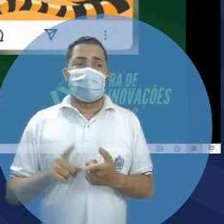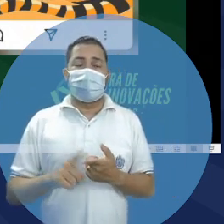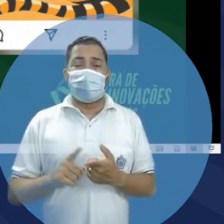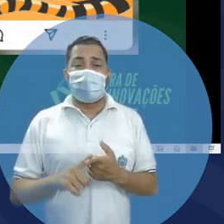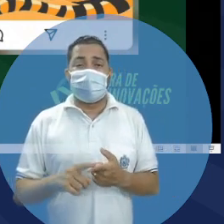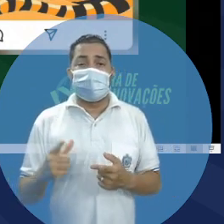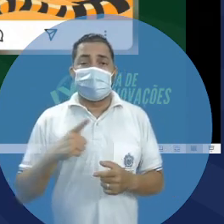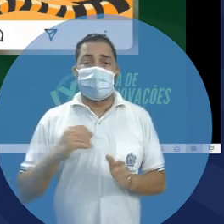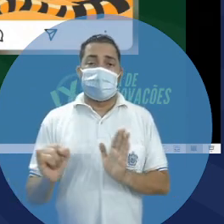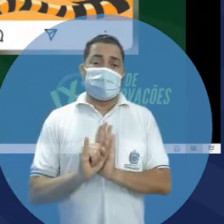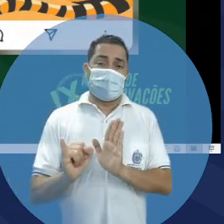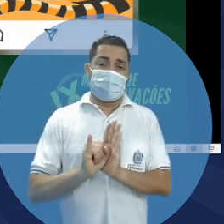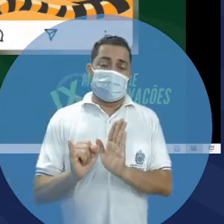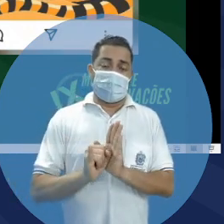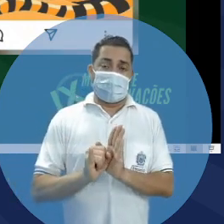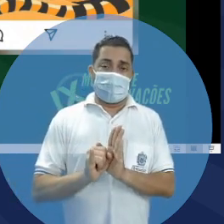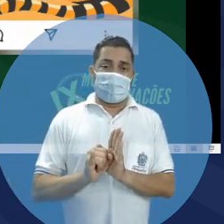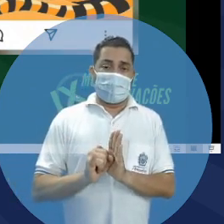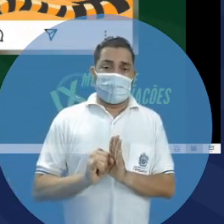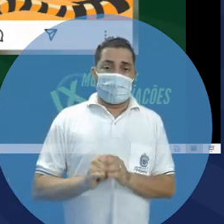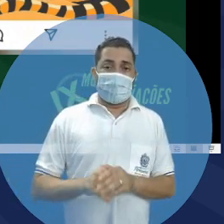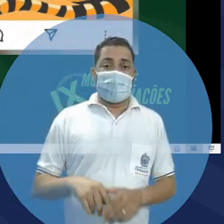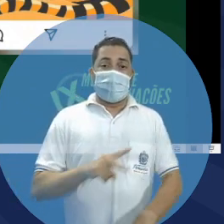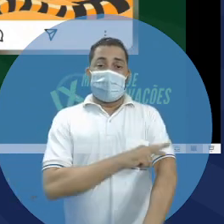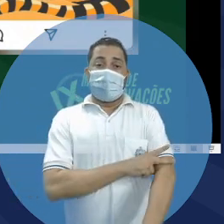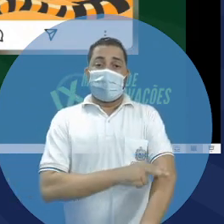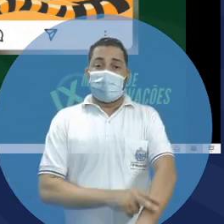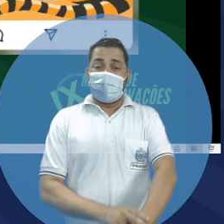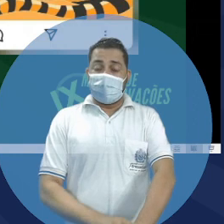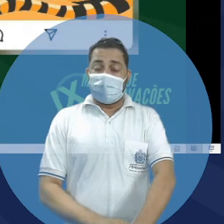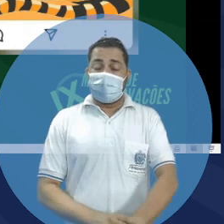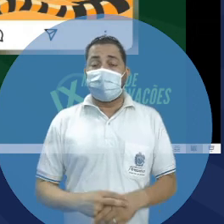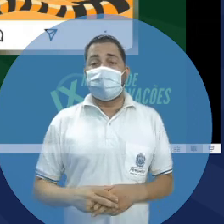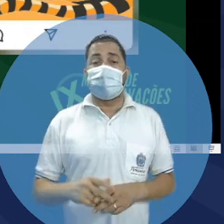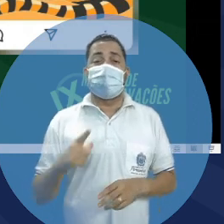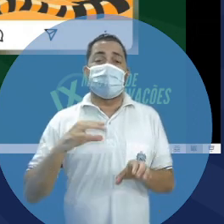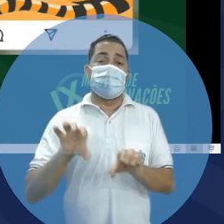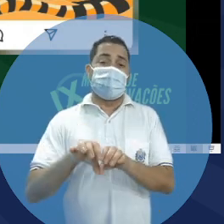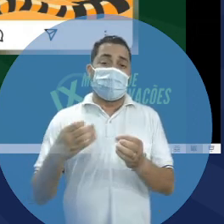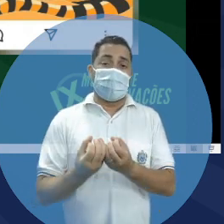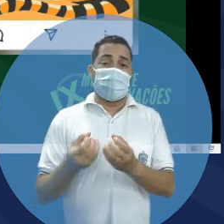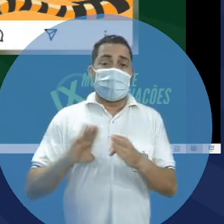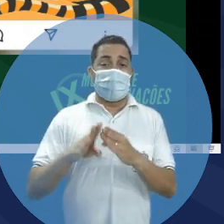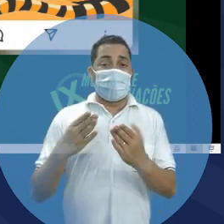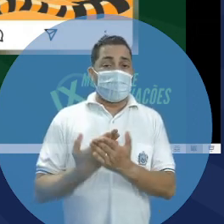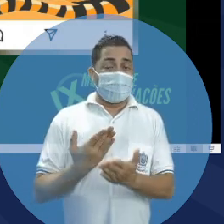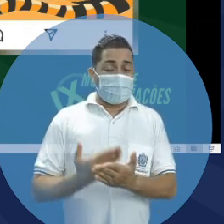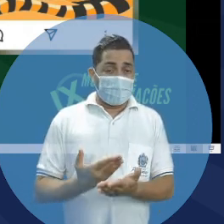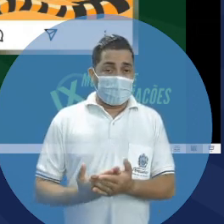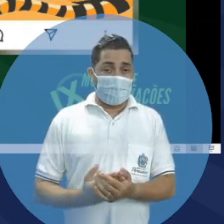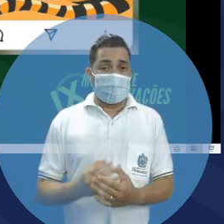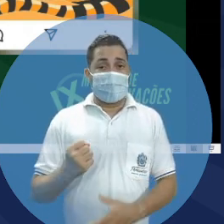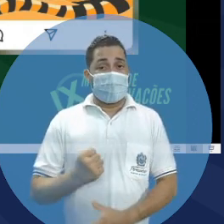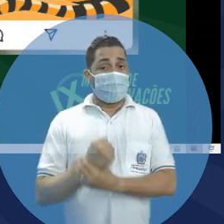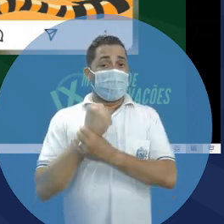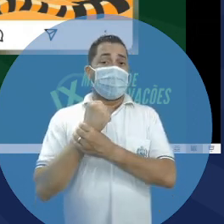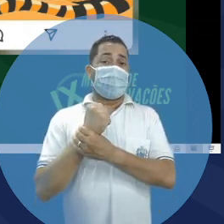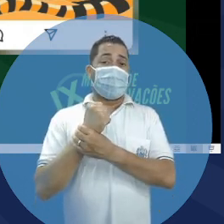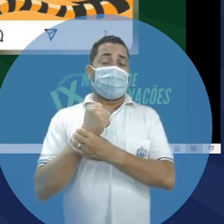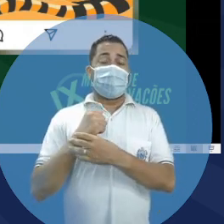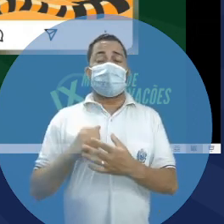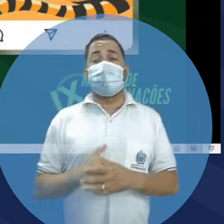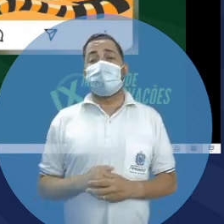etnias. Nossa comunidade escolar possui estudantes que descendem de